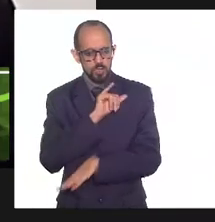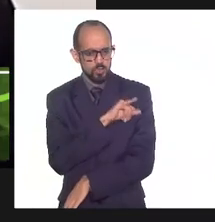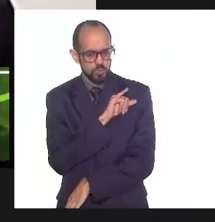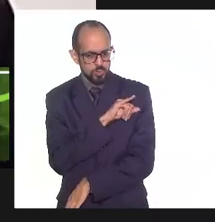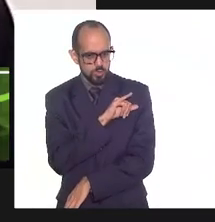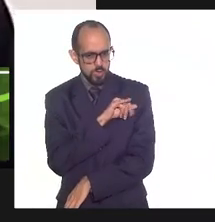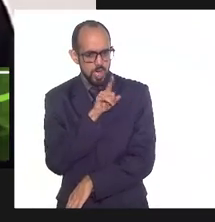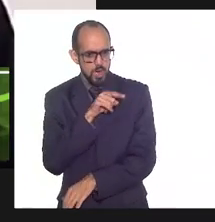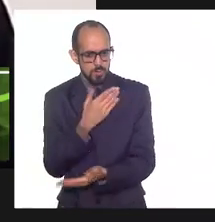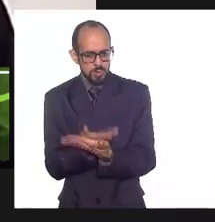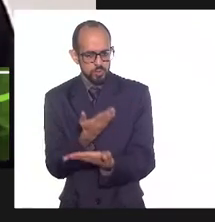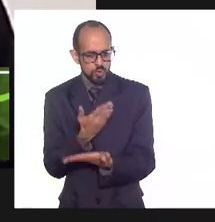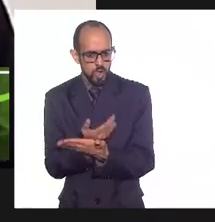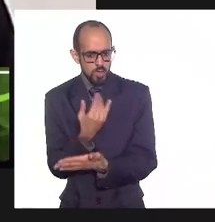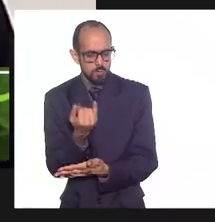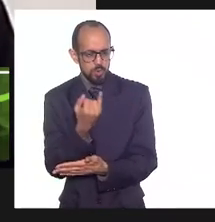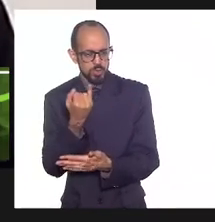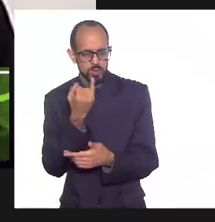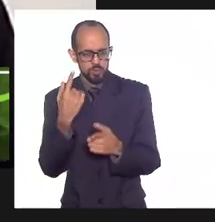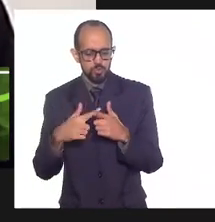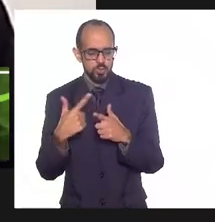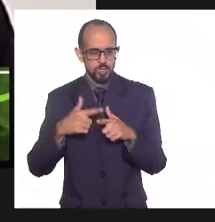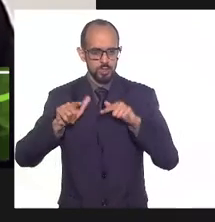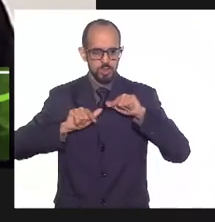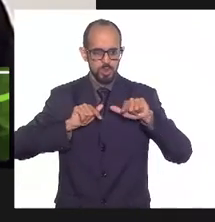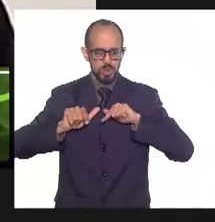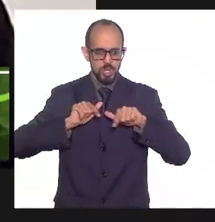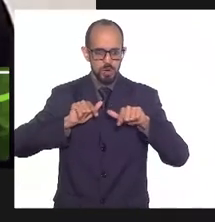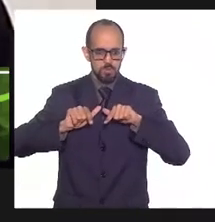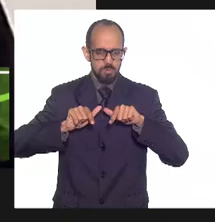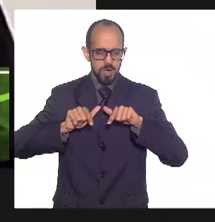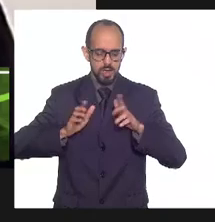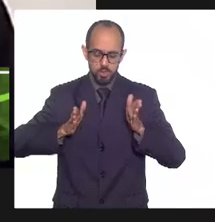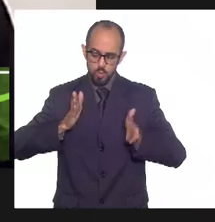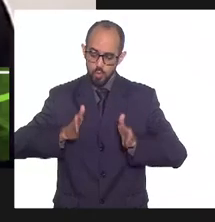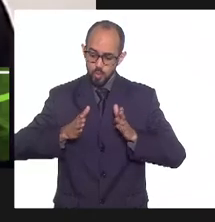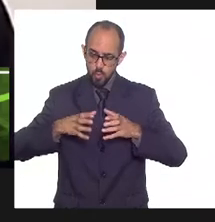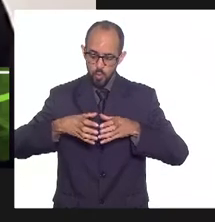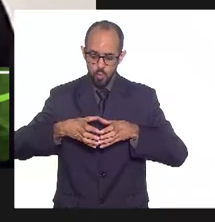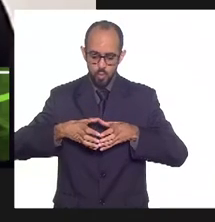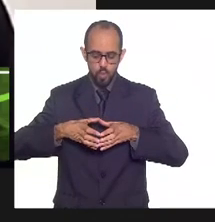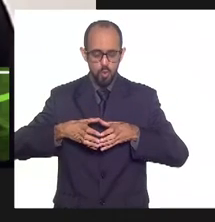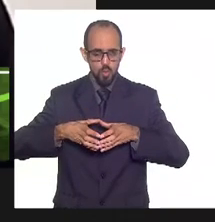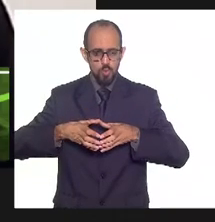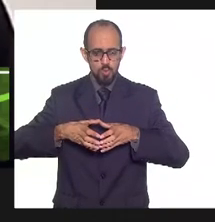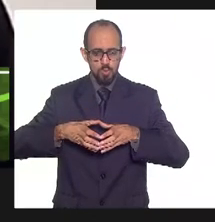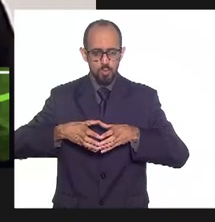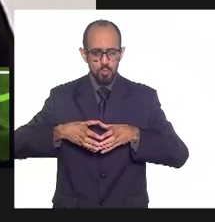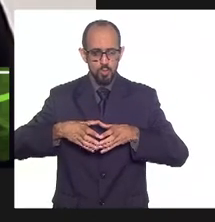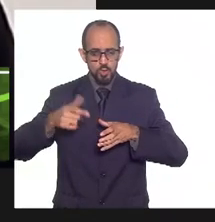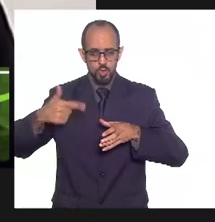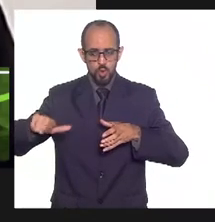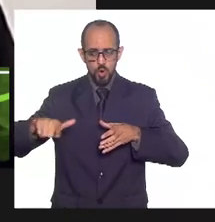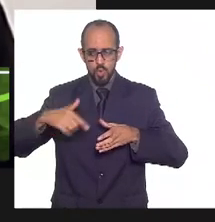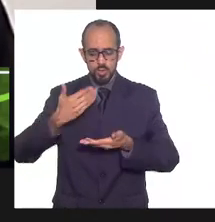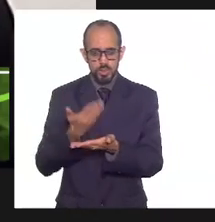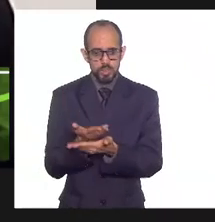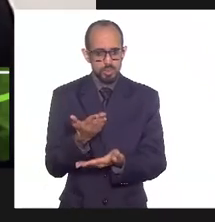importantíssima porque trabalha num segmento em que as demais escolas